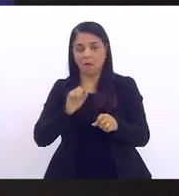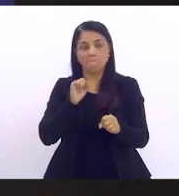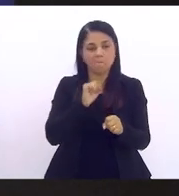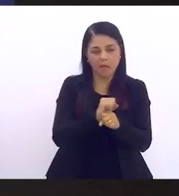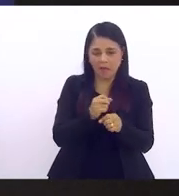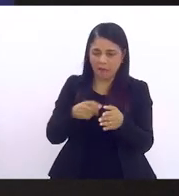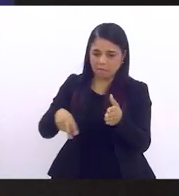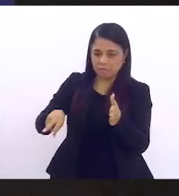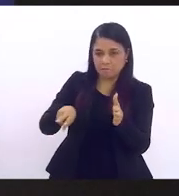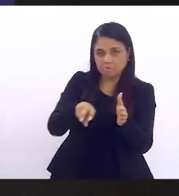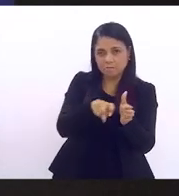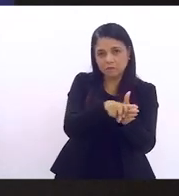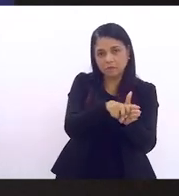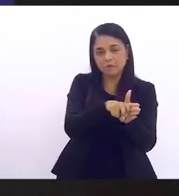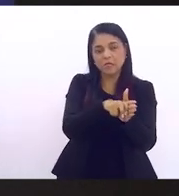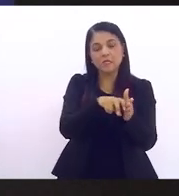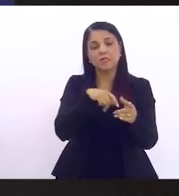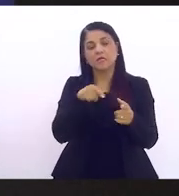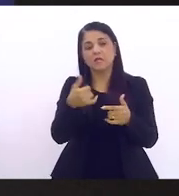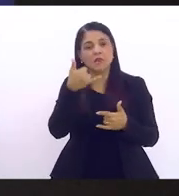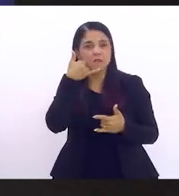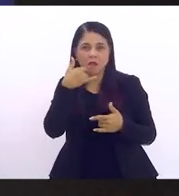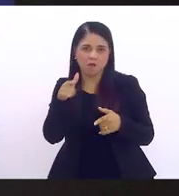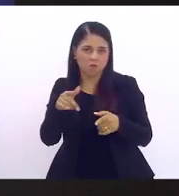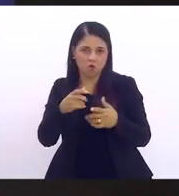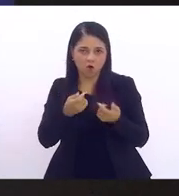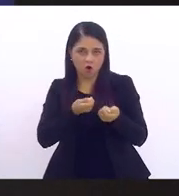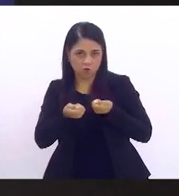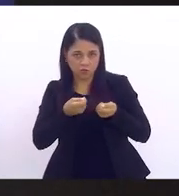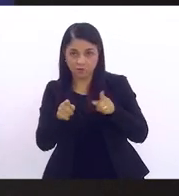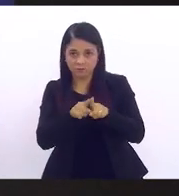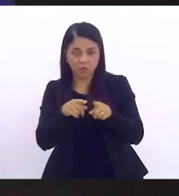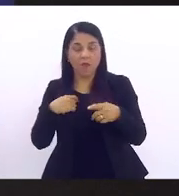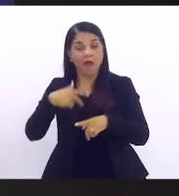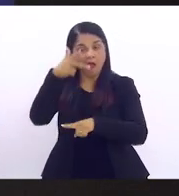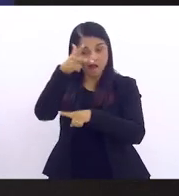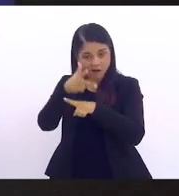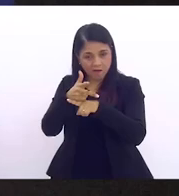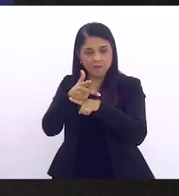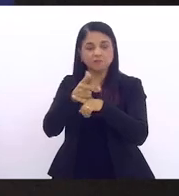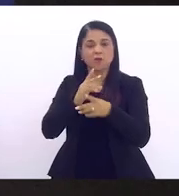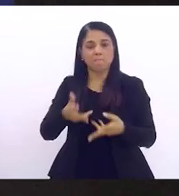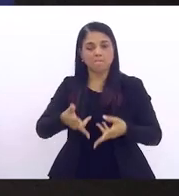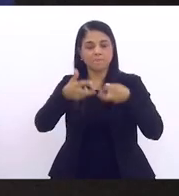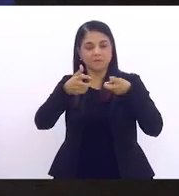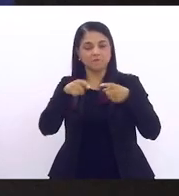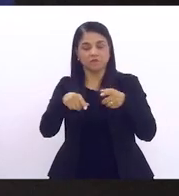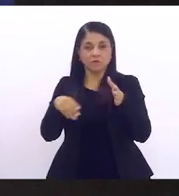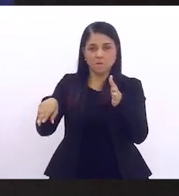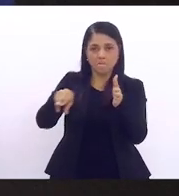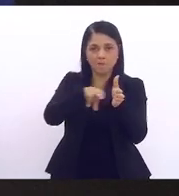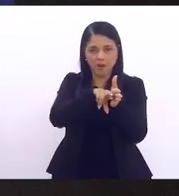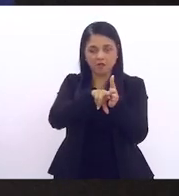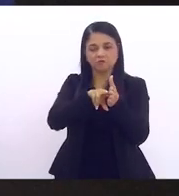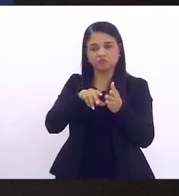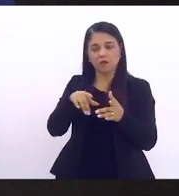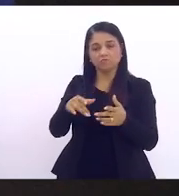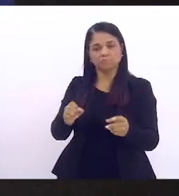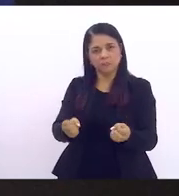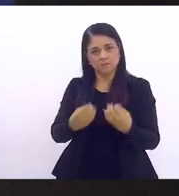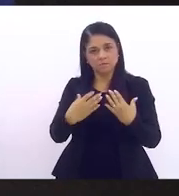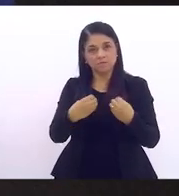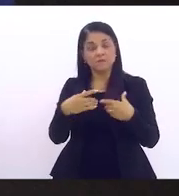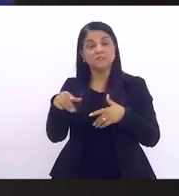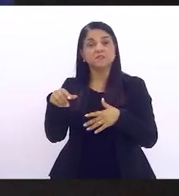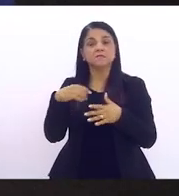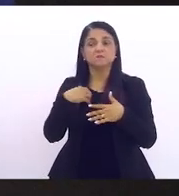acostamento ligar no no centro de controle automaticamente a câmera entende que você tá parado já emite um sinal pro pro centro de controle e